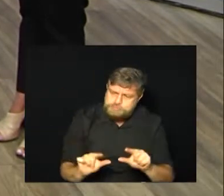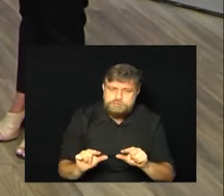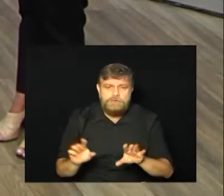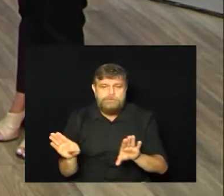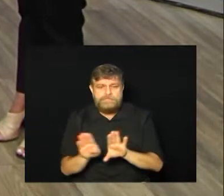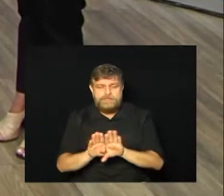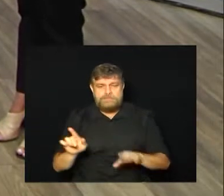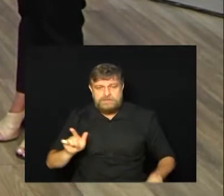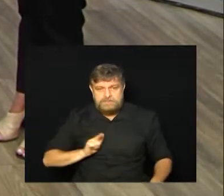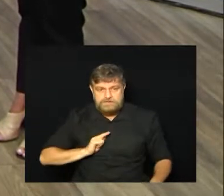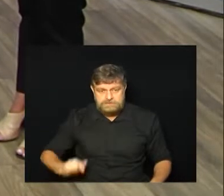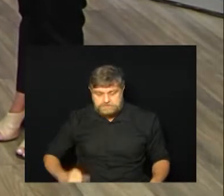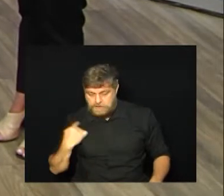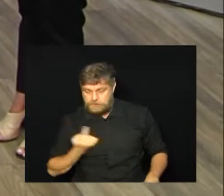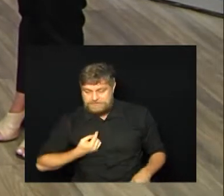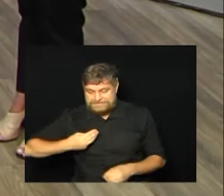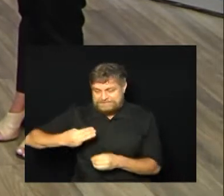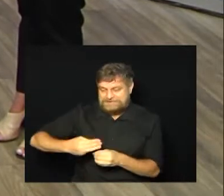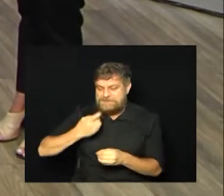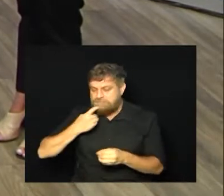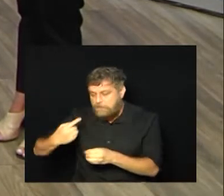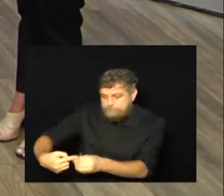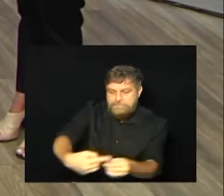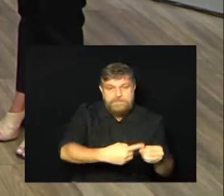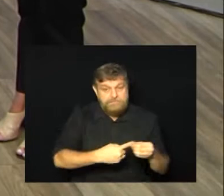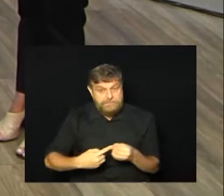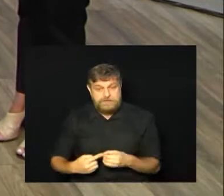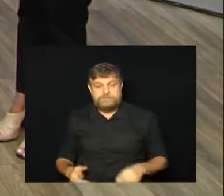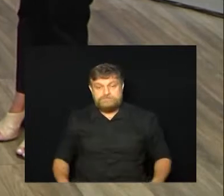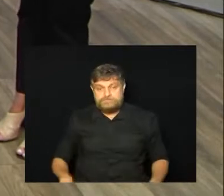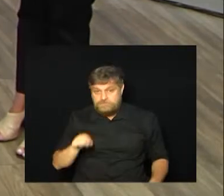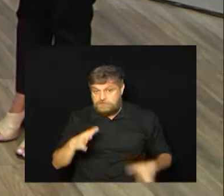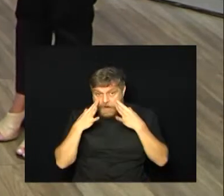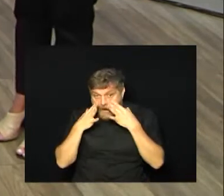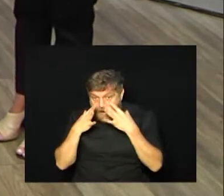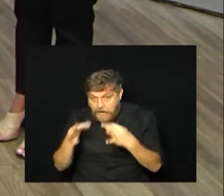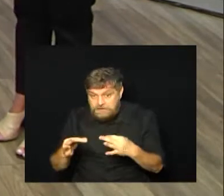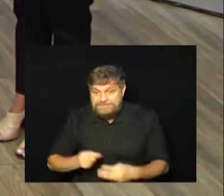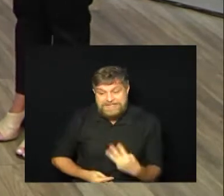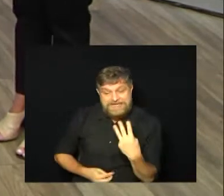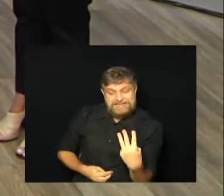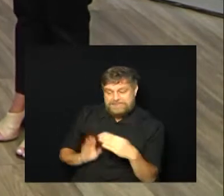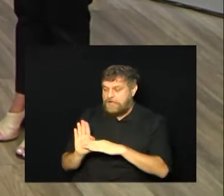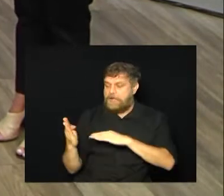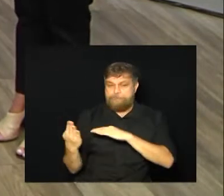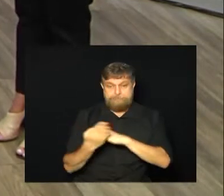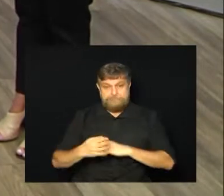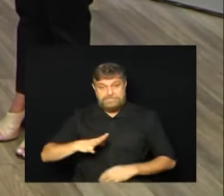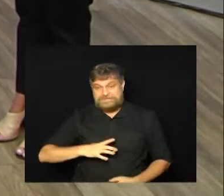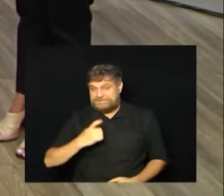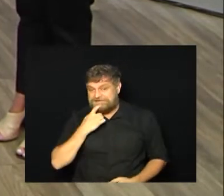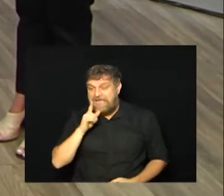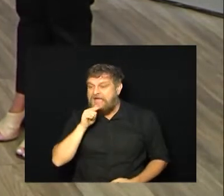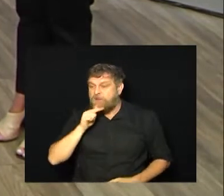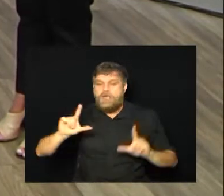e, consequentemente, na nossa região aqui de Campinas. Atenção, você morador, hein? 3 bairros aqui da cidade de Campinas vão ficar